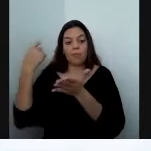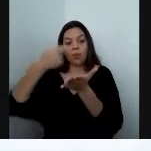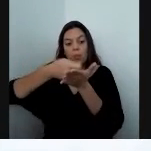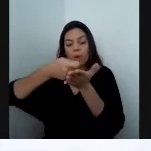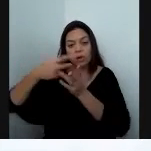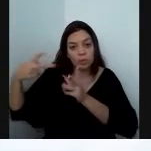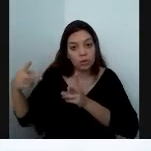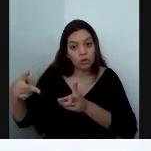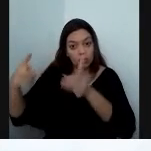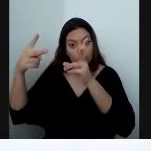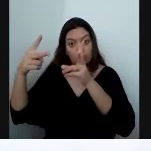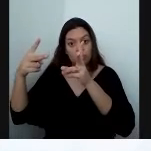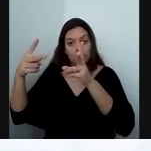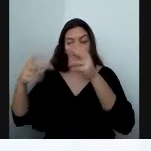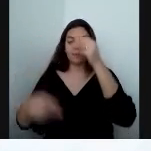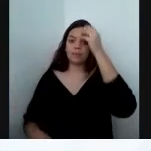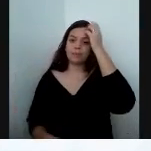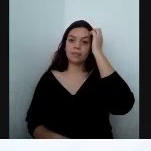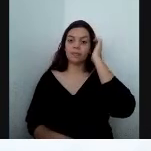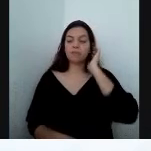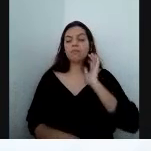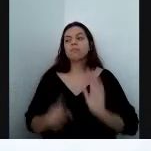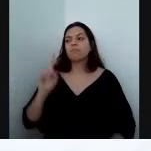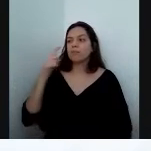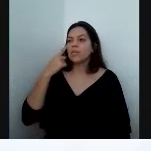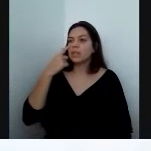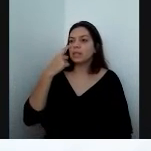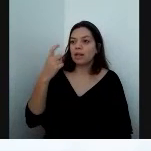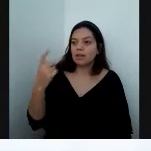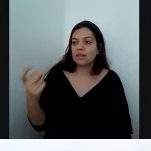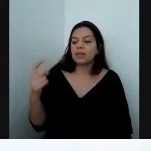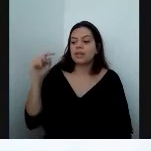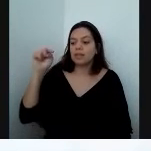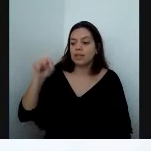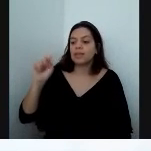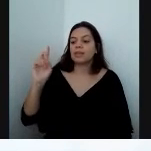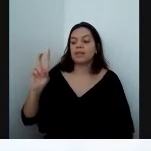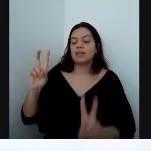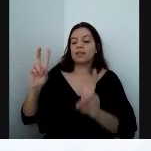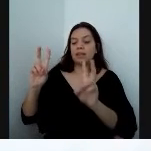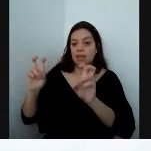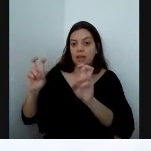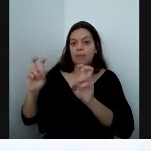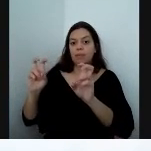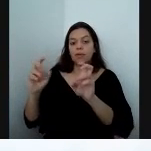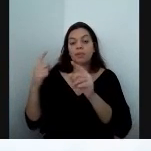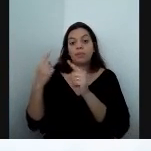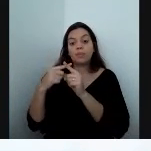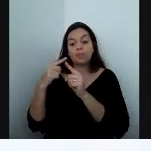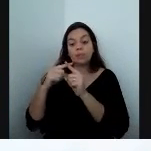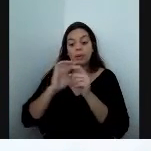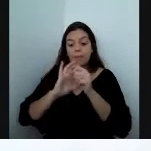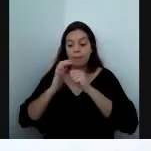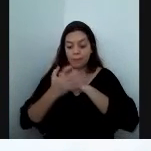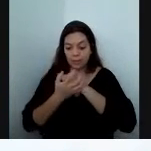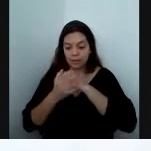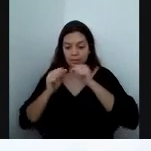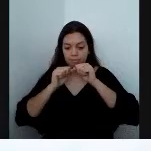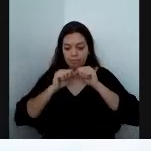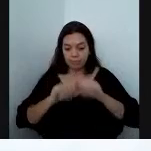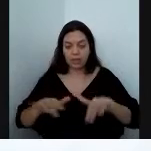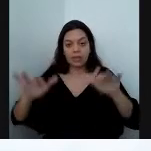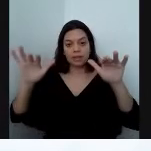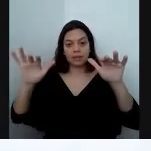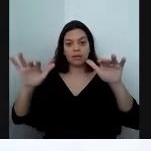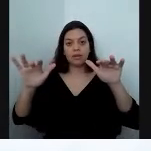eu acho muito interessante esse aspecto, porque a pandemia, ela é algo que, além de mudar os costumes,